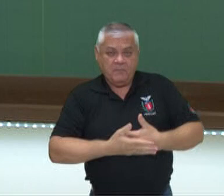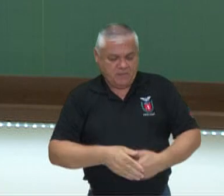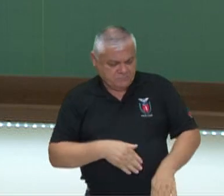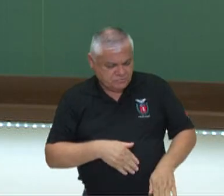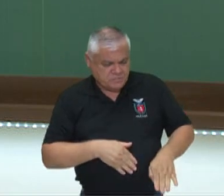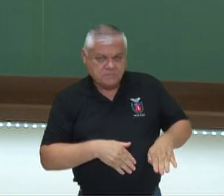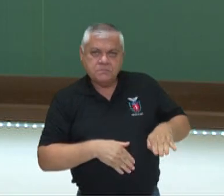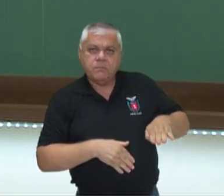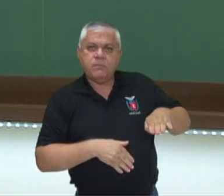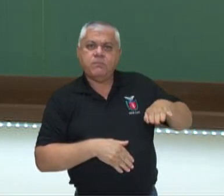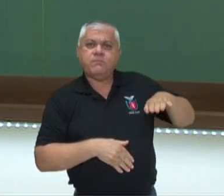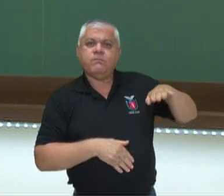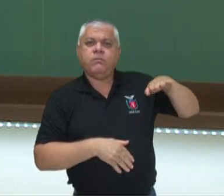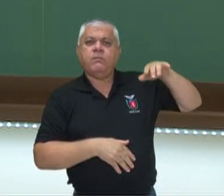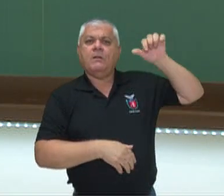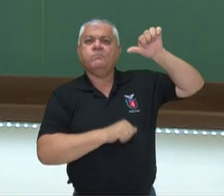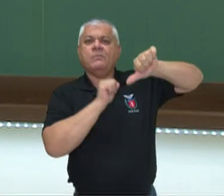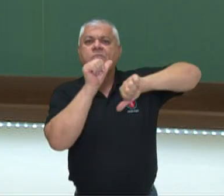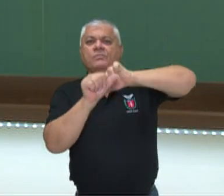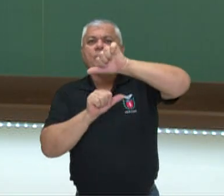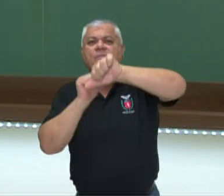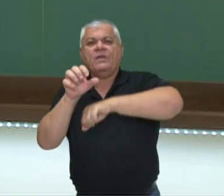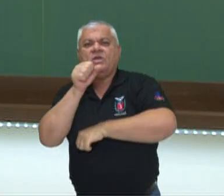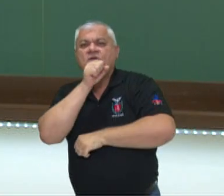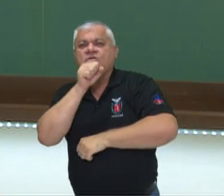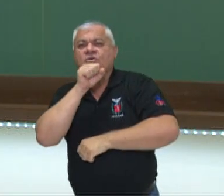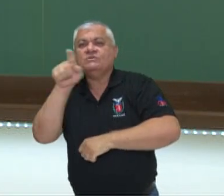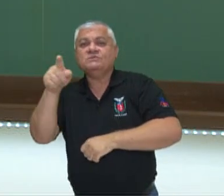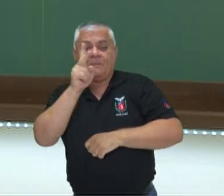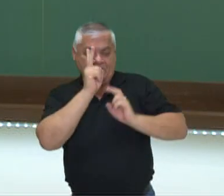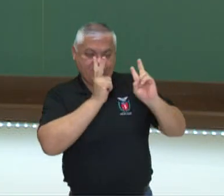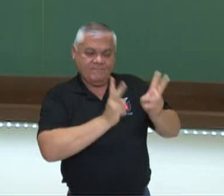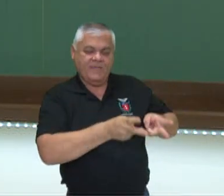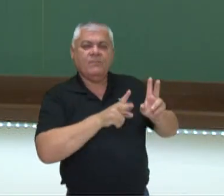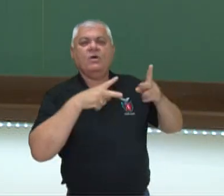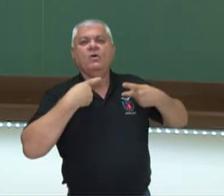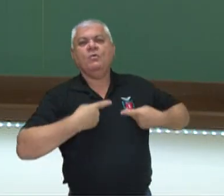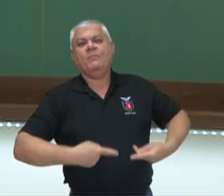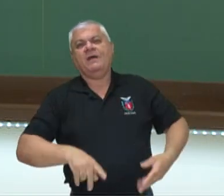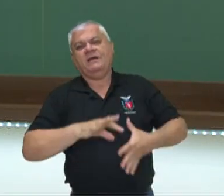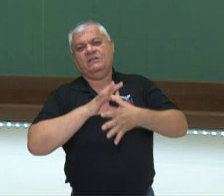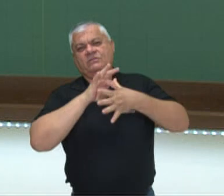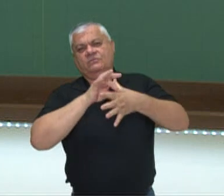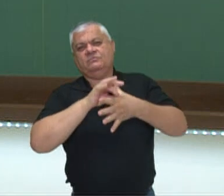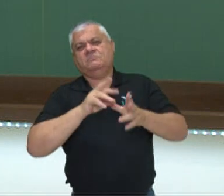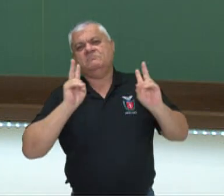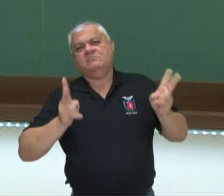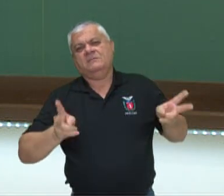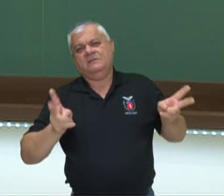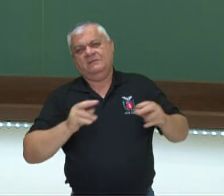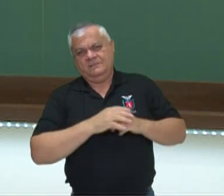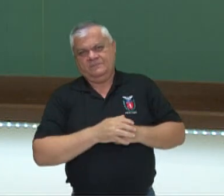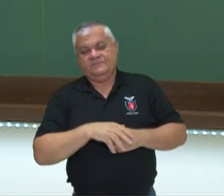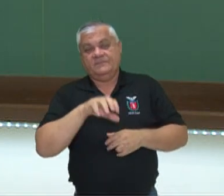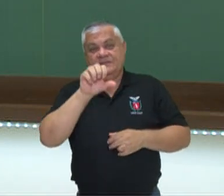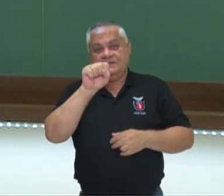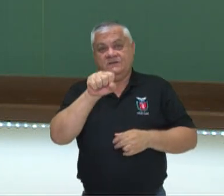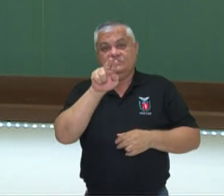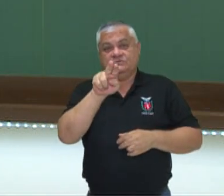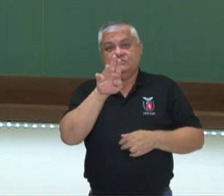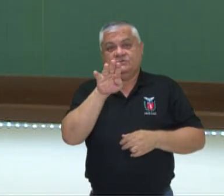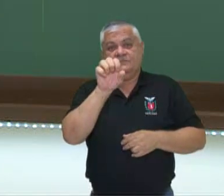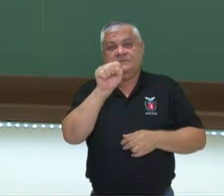do tempo, a essência é a mesma, tá? Então, há algo que não se transforma jamais, essa característica,